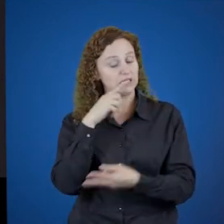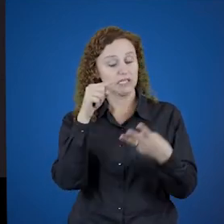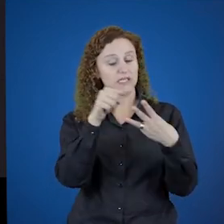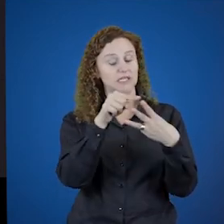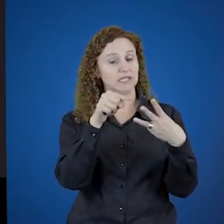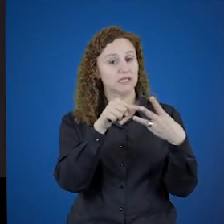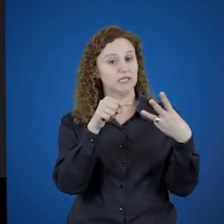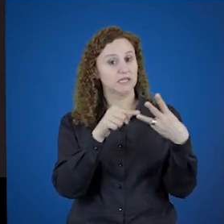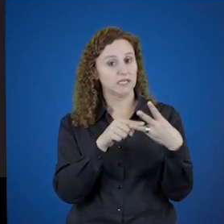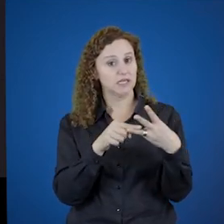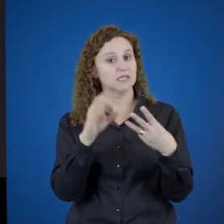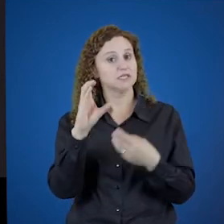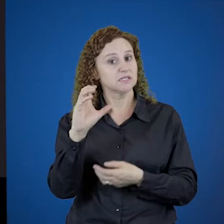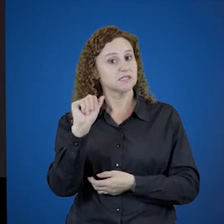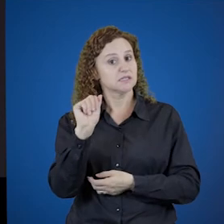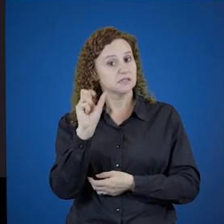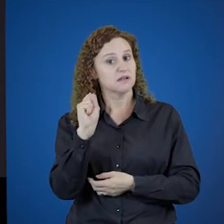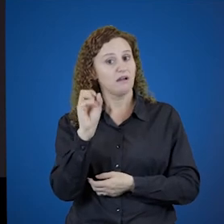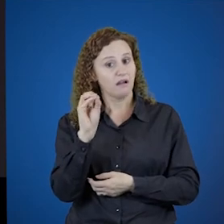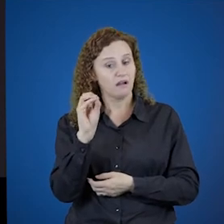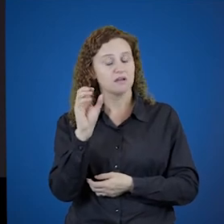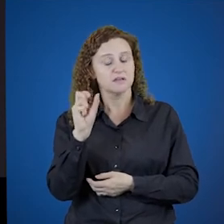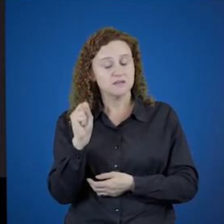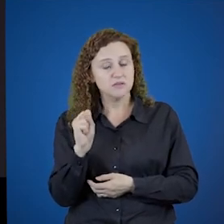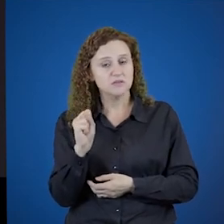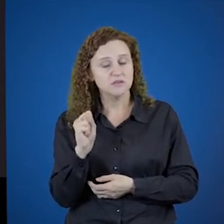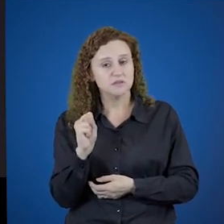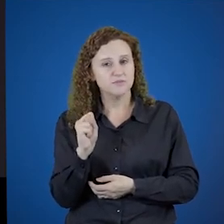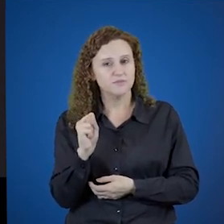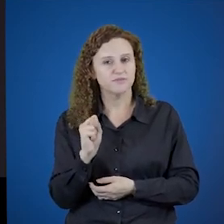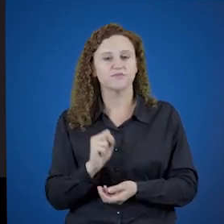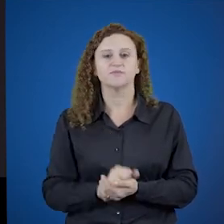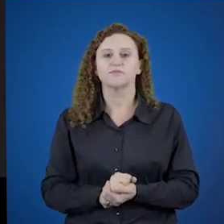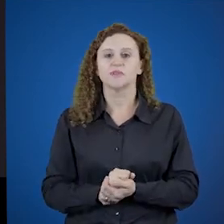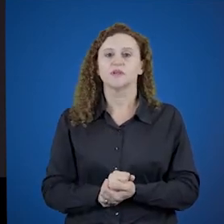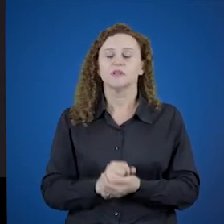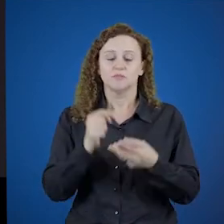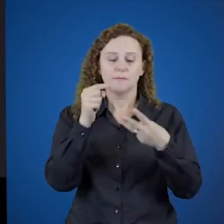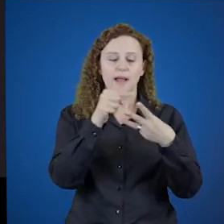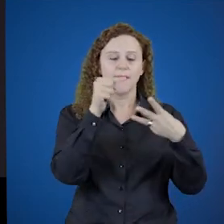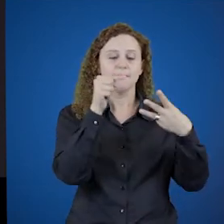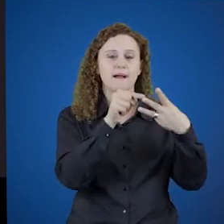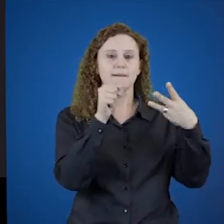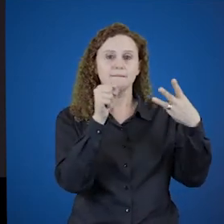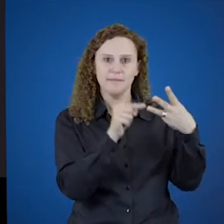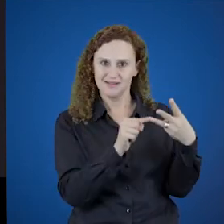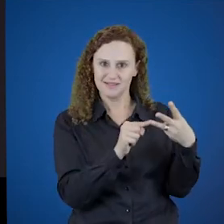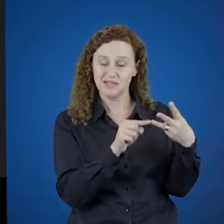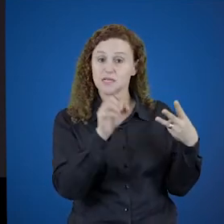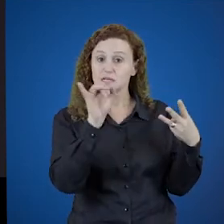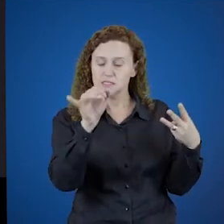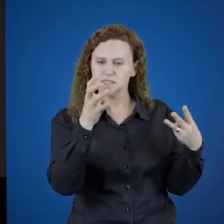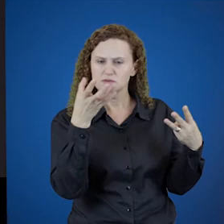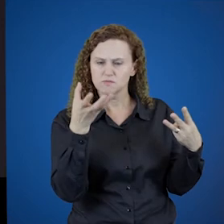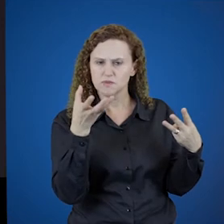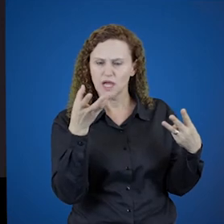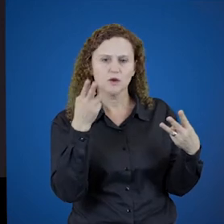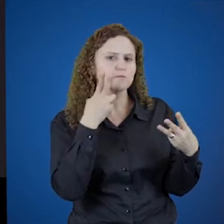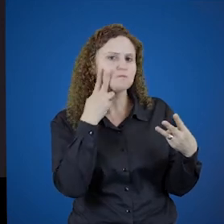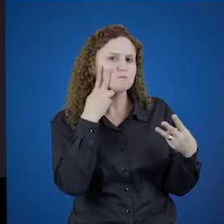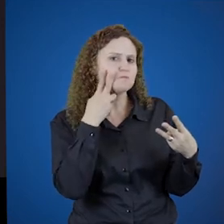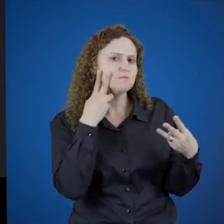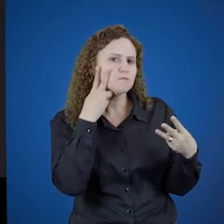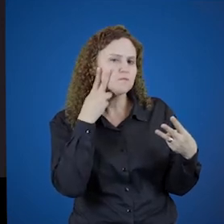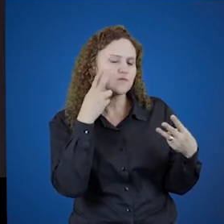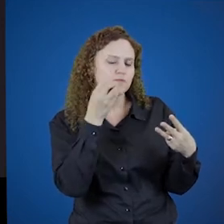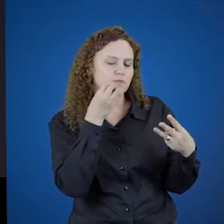falar que o neutro tem três casos iguais no nominativo no vocativo e no acusativo então se